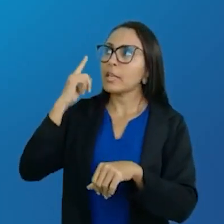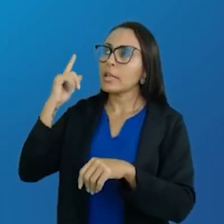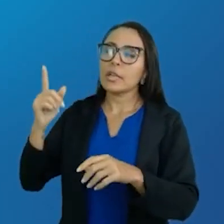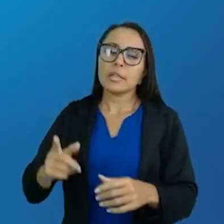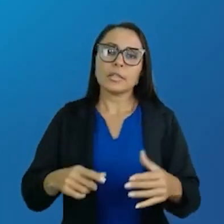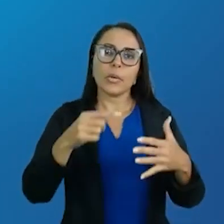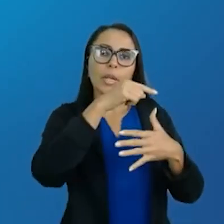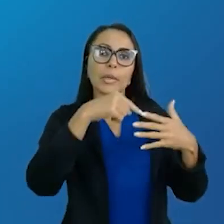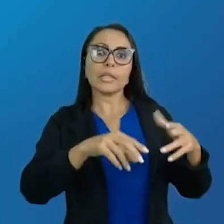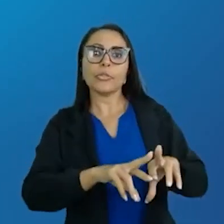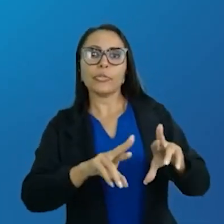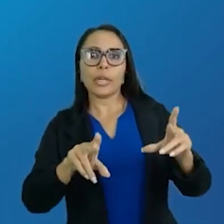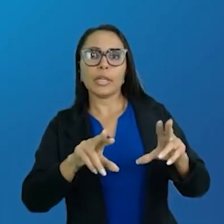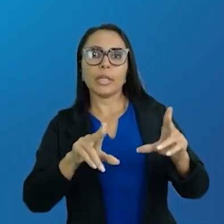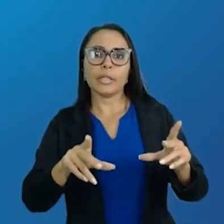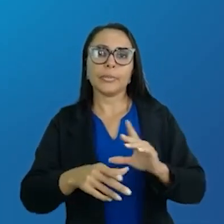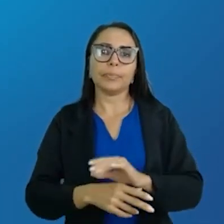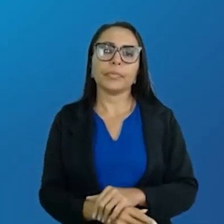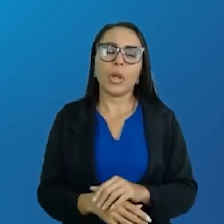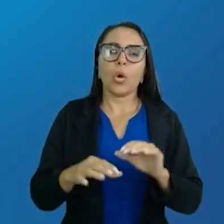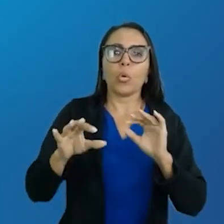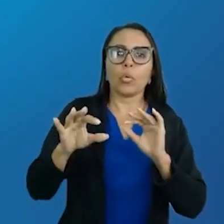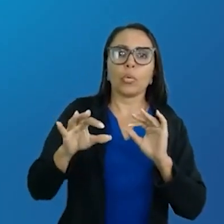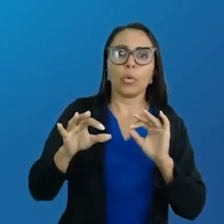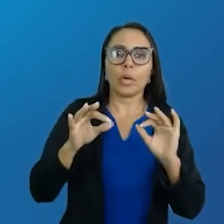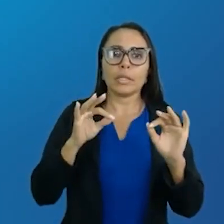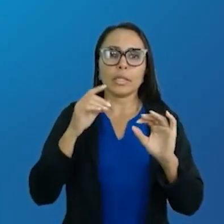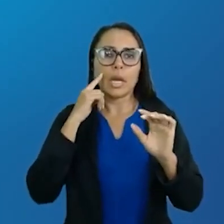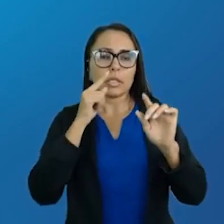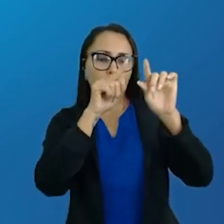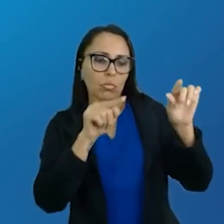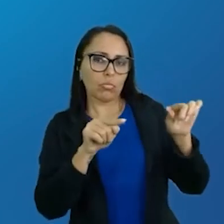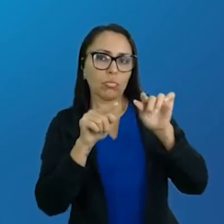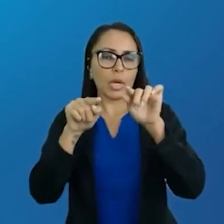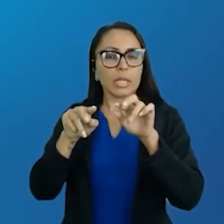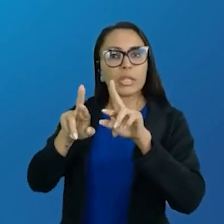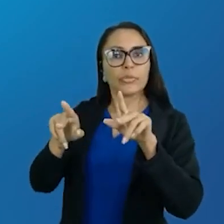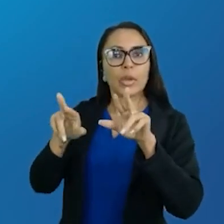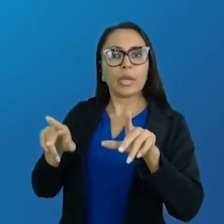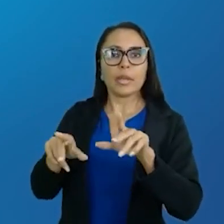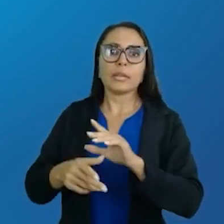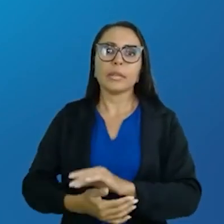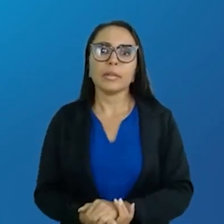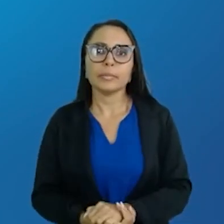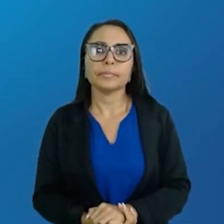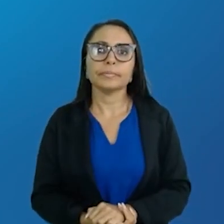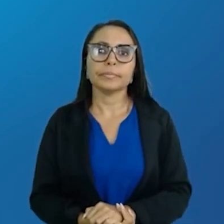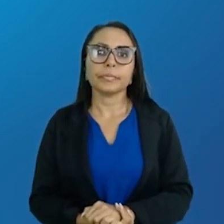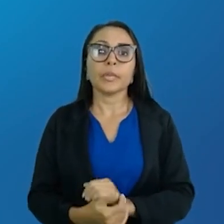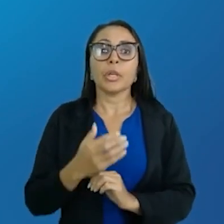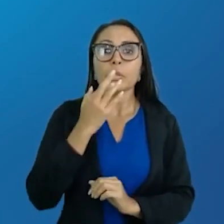mas alguns parecidos, como essa forma geométrica é complicado, essa forma geométrica de